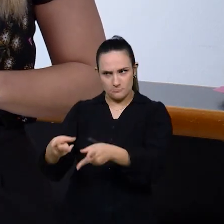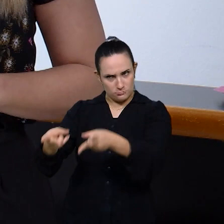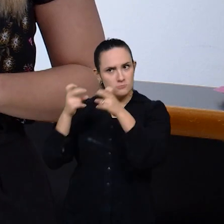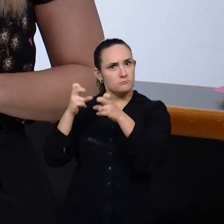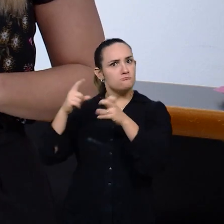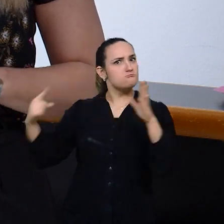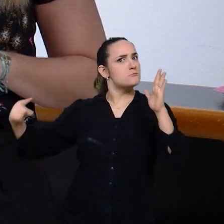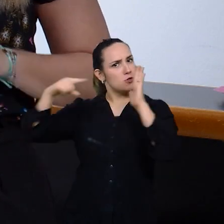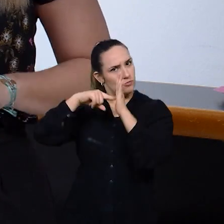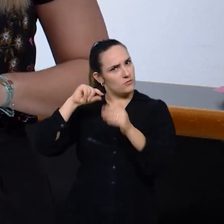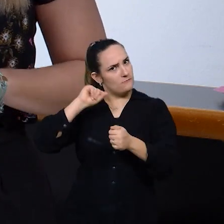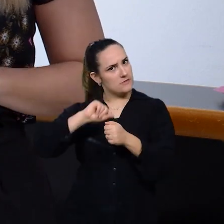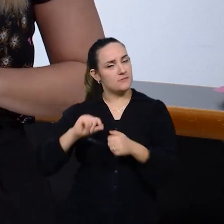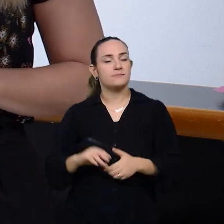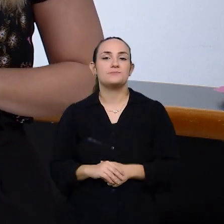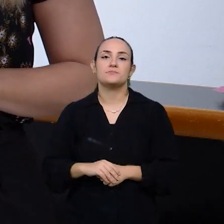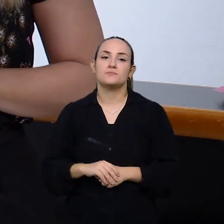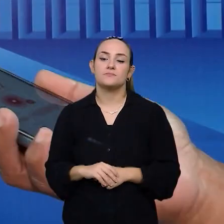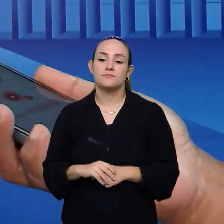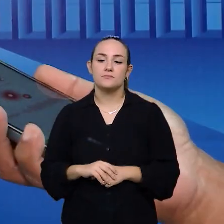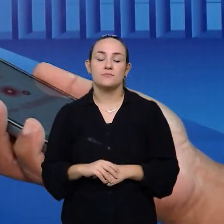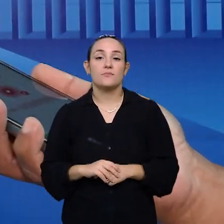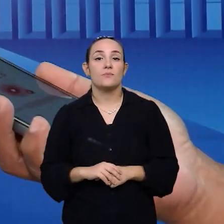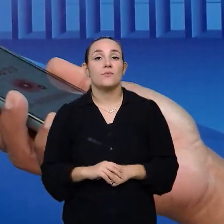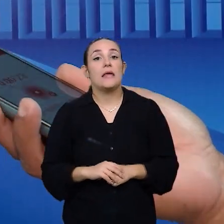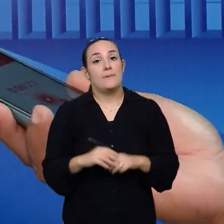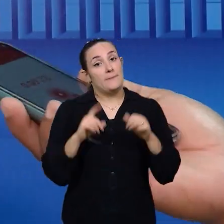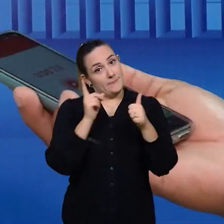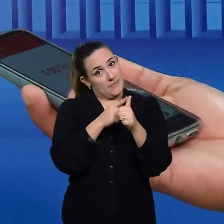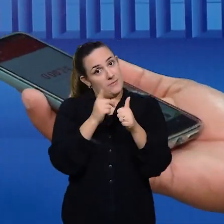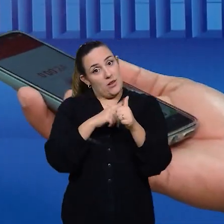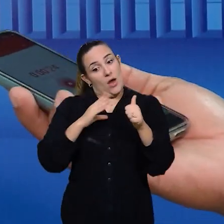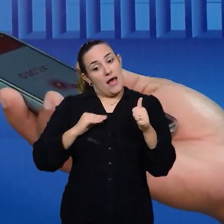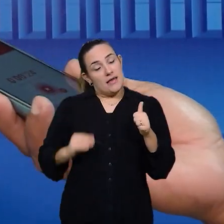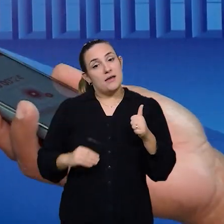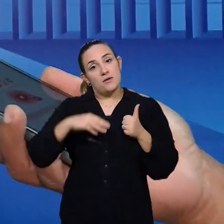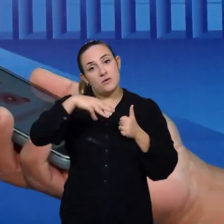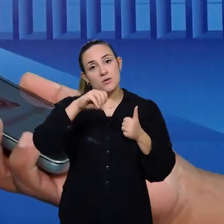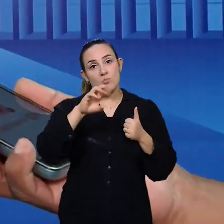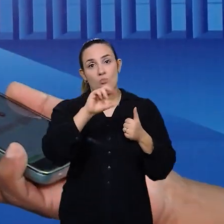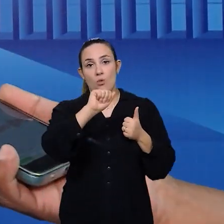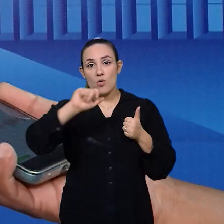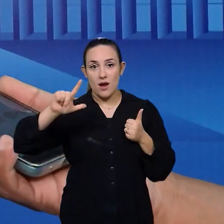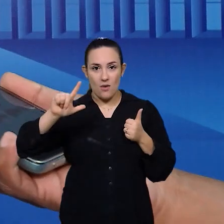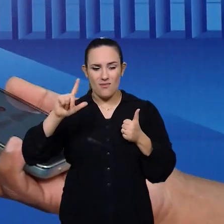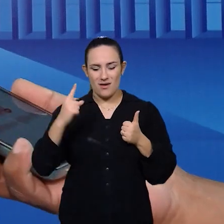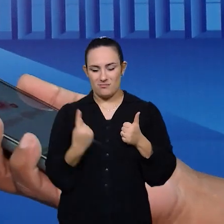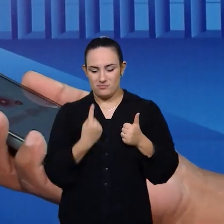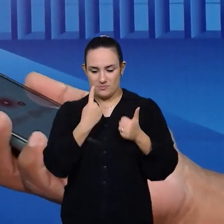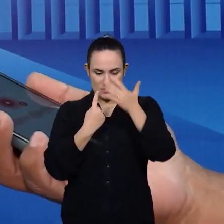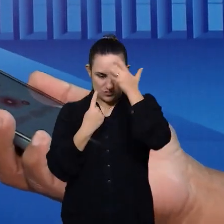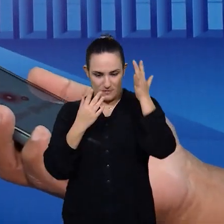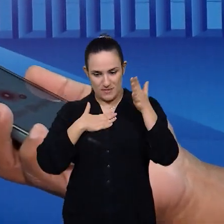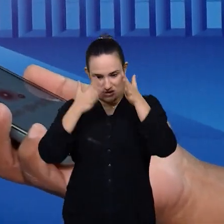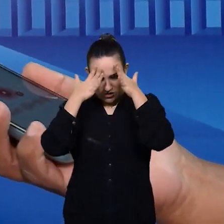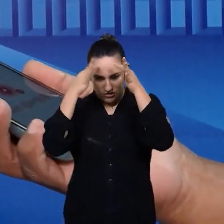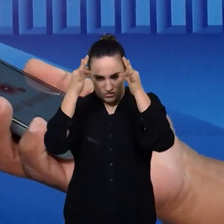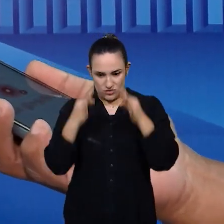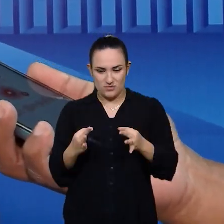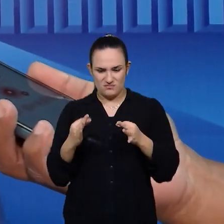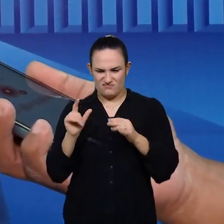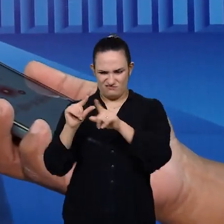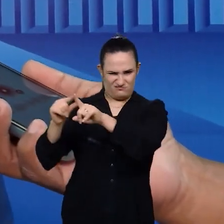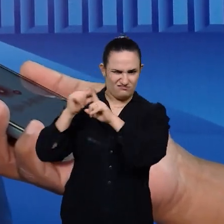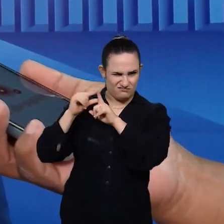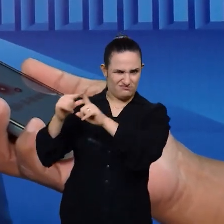ser identificado e denunciado. O moral, ele atinge a individualidade da pessoa, a